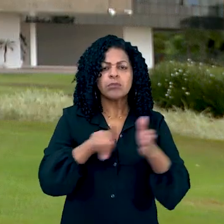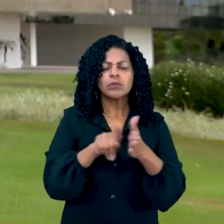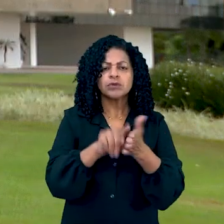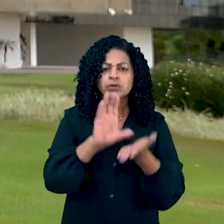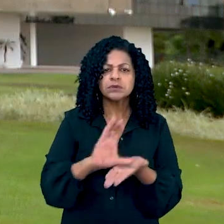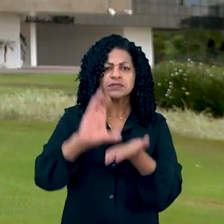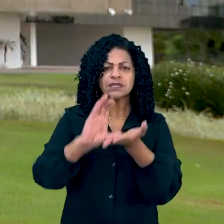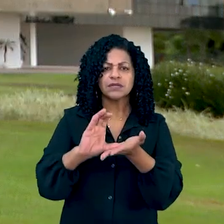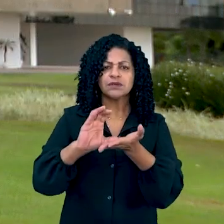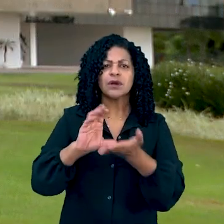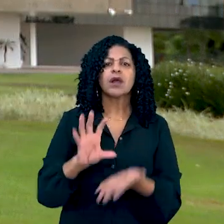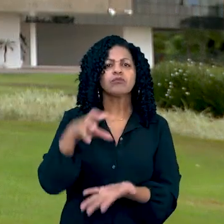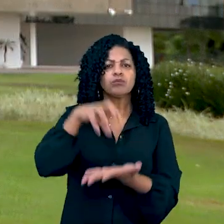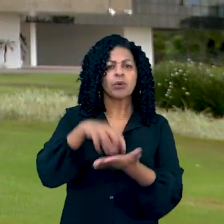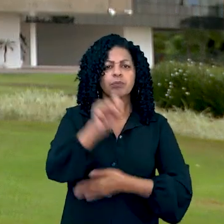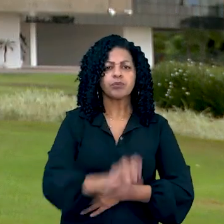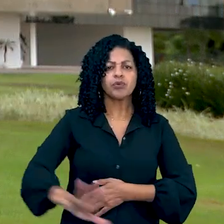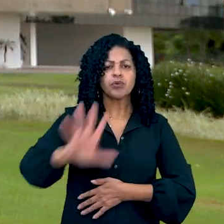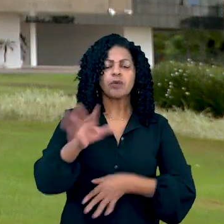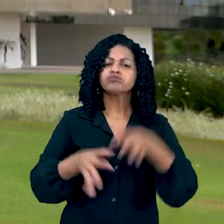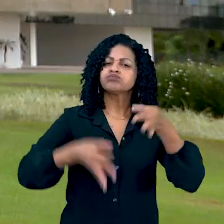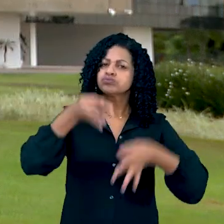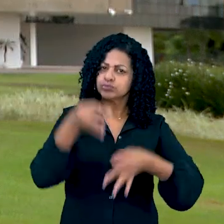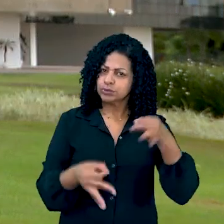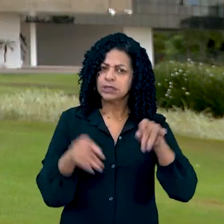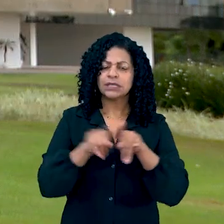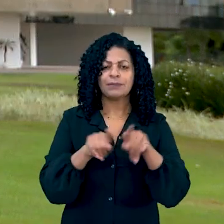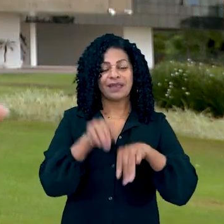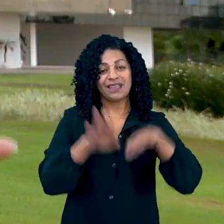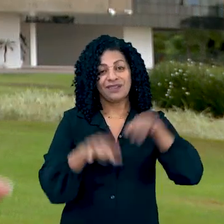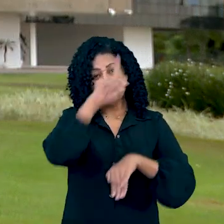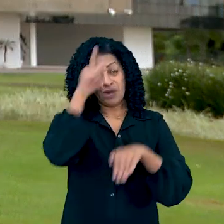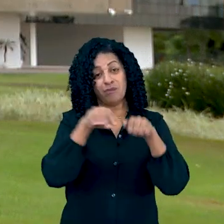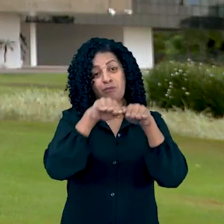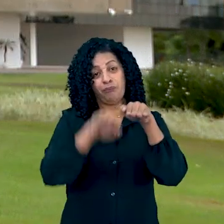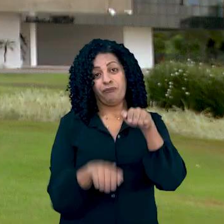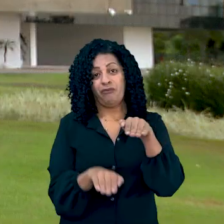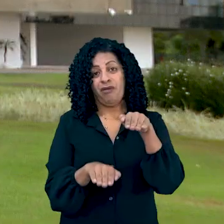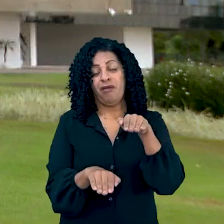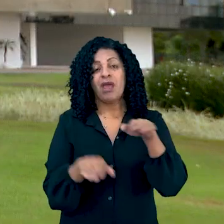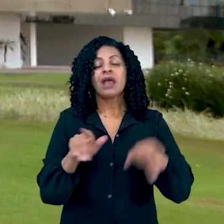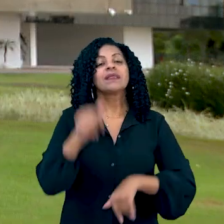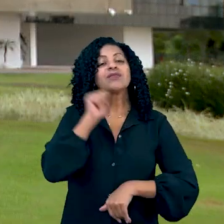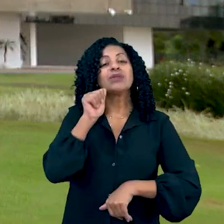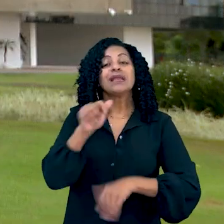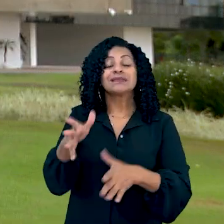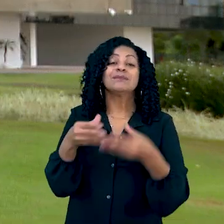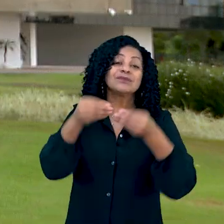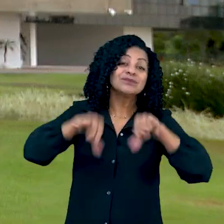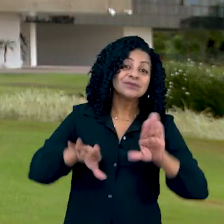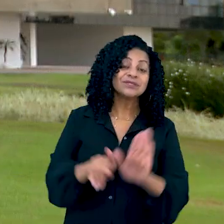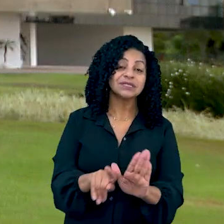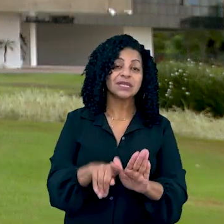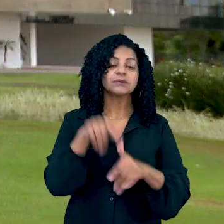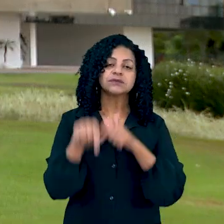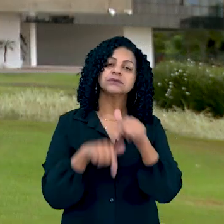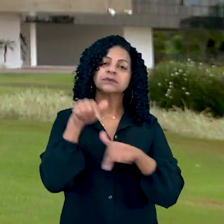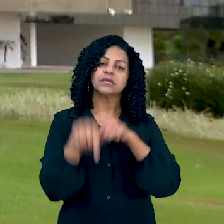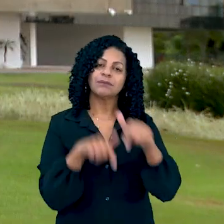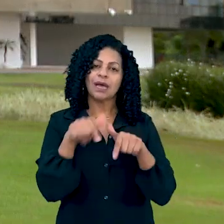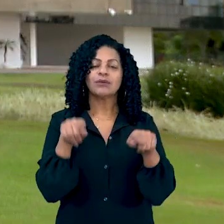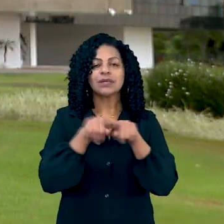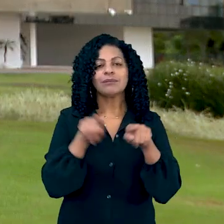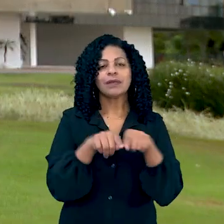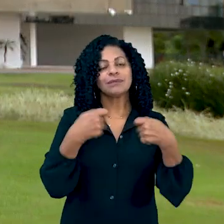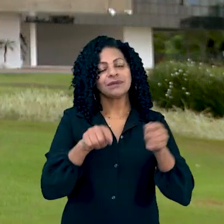Conselho Nacional de Justiça, que considera as desigualdades que afetam as mulheres na conciliação entre o trabalho produtivo